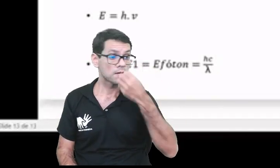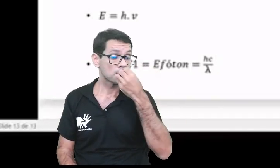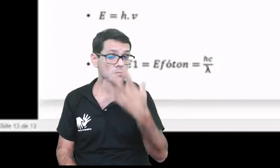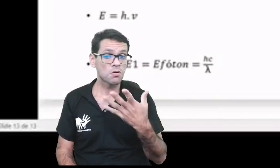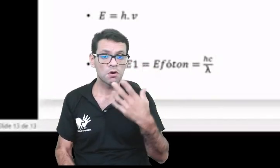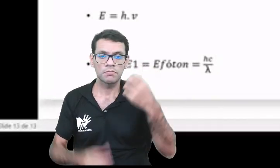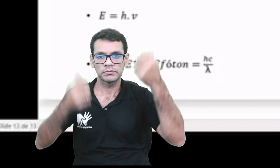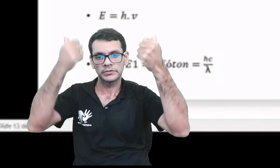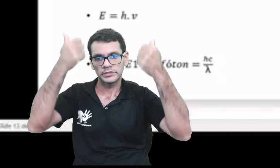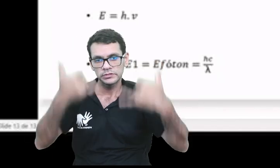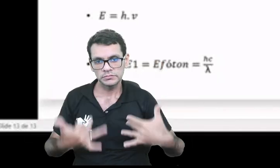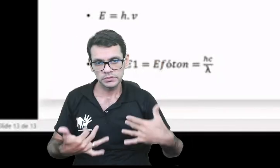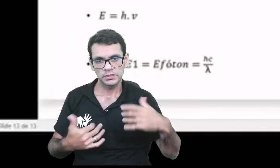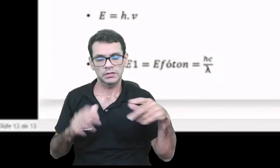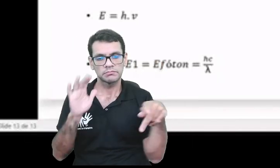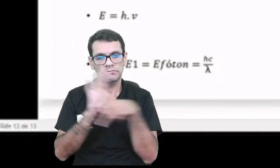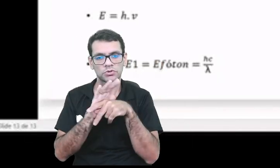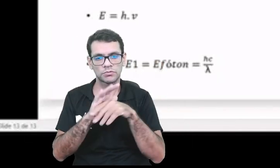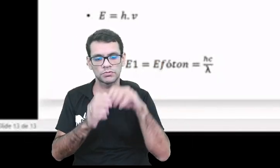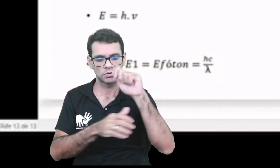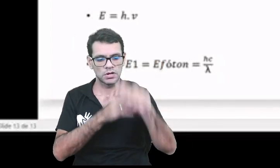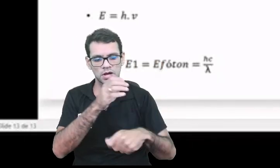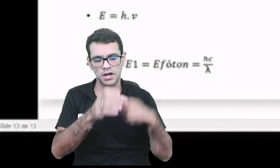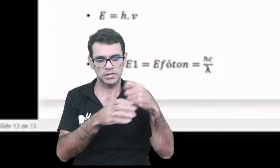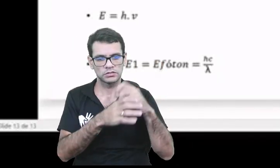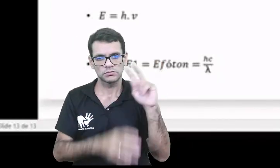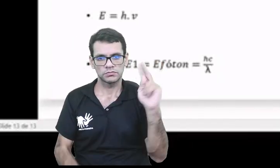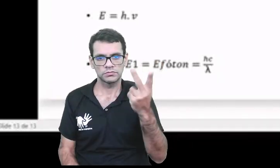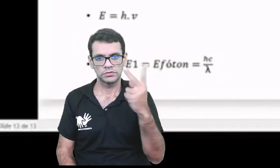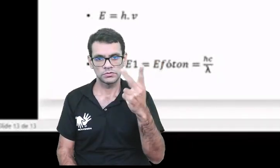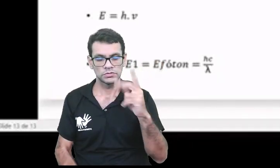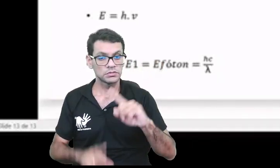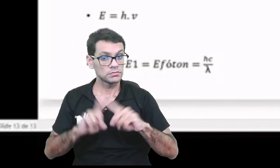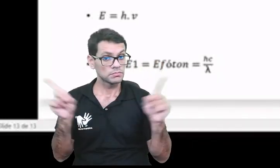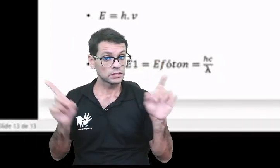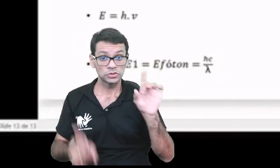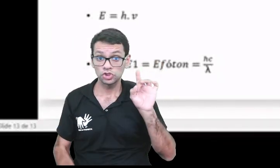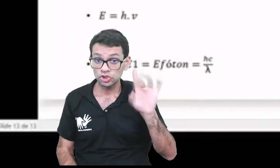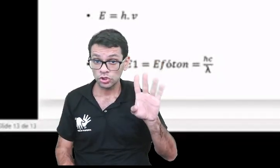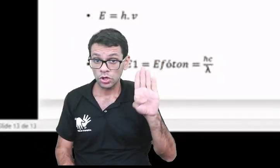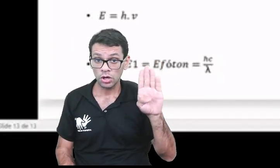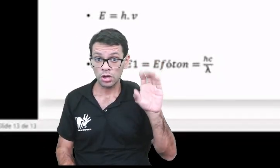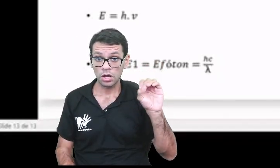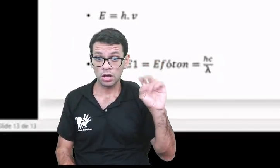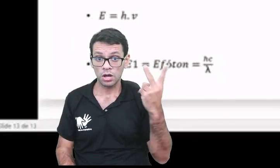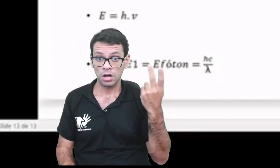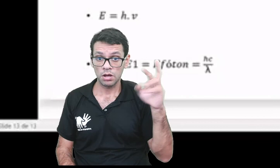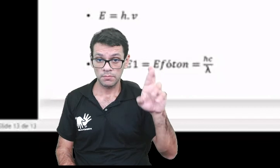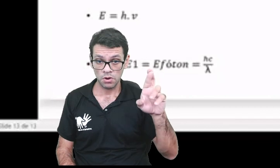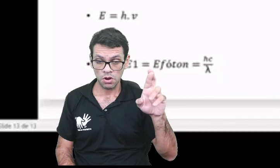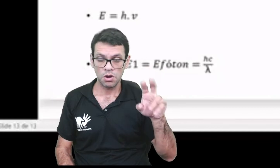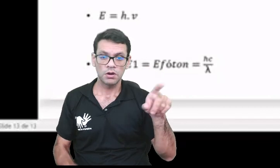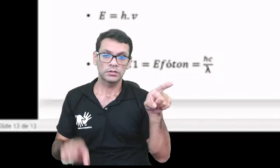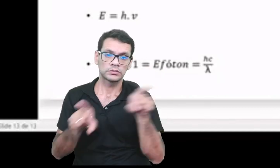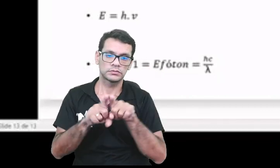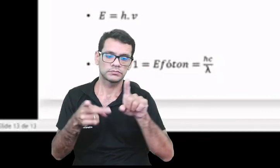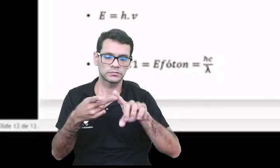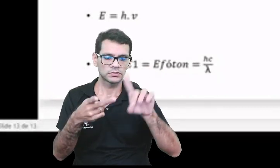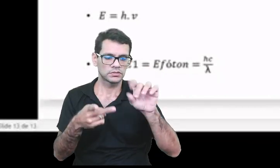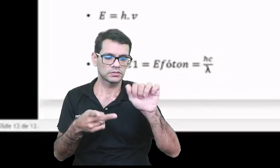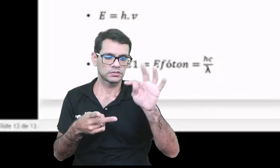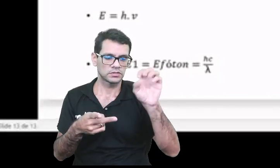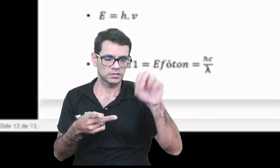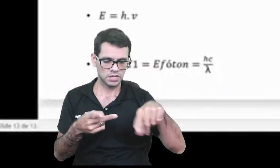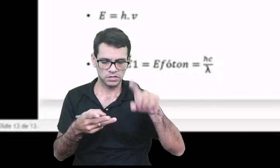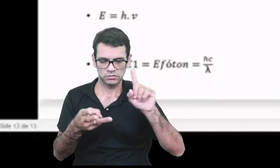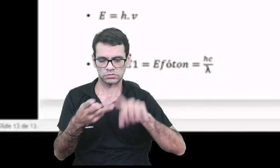explicar o átomo de hidrogênio. Entretanto, não só Bohr, como Dalton, Thomson e Rutherford, eles